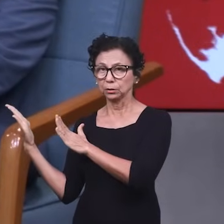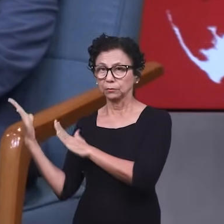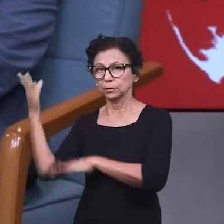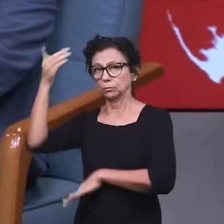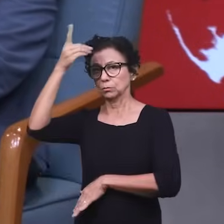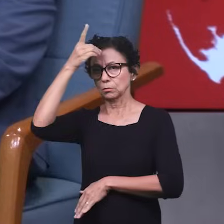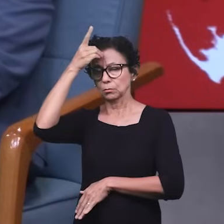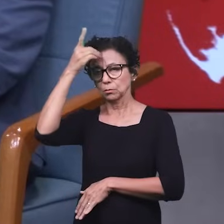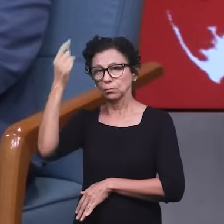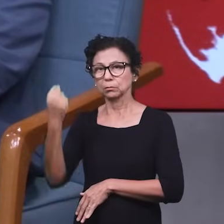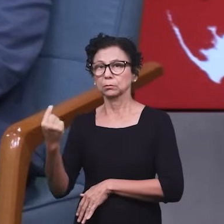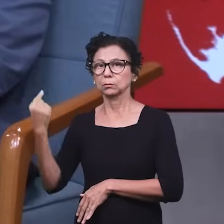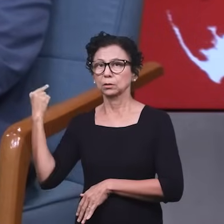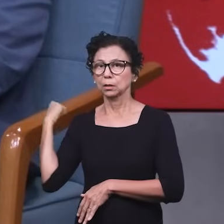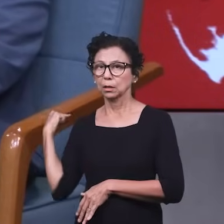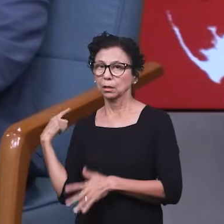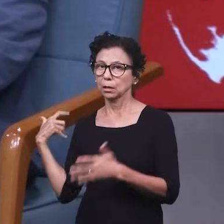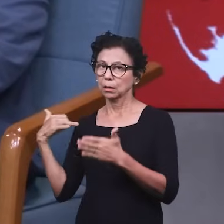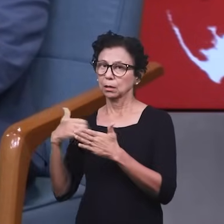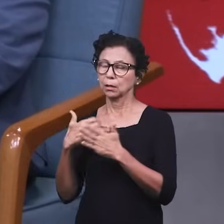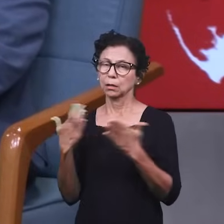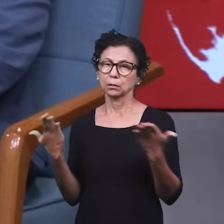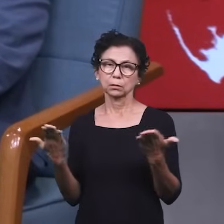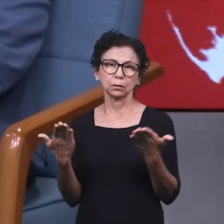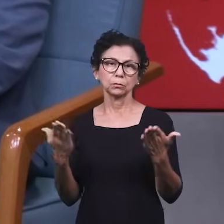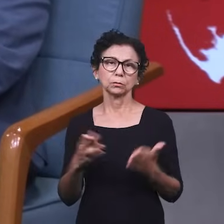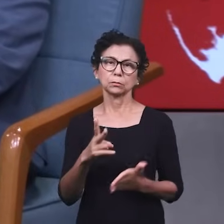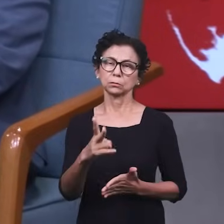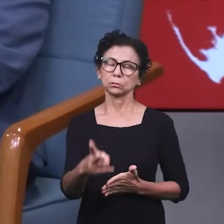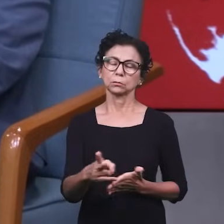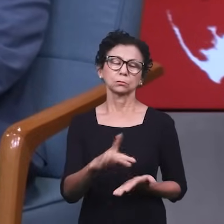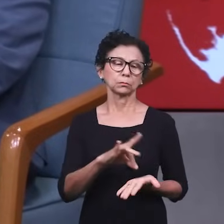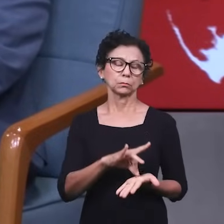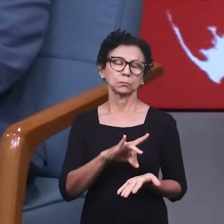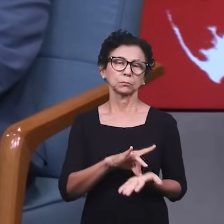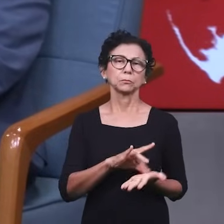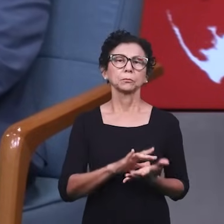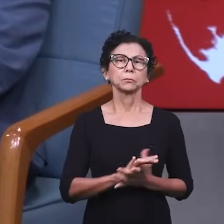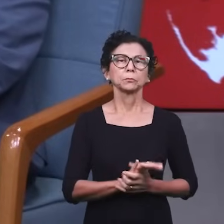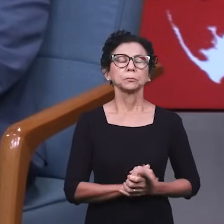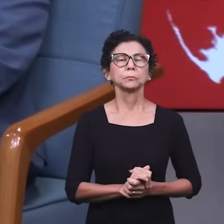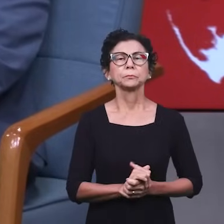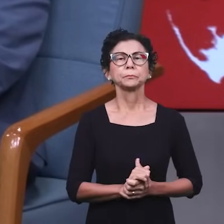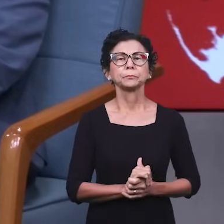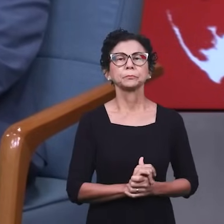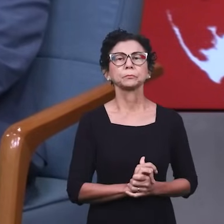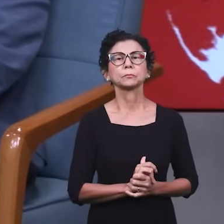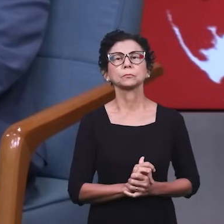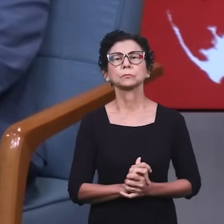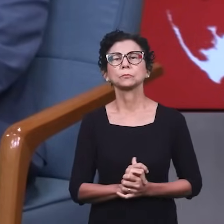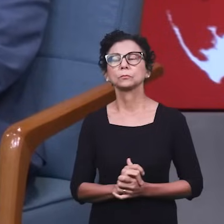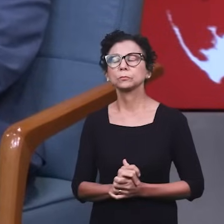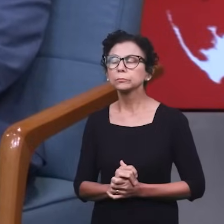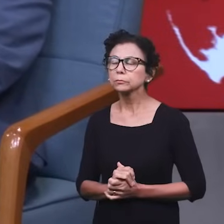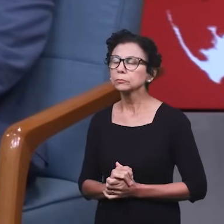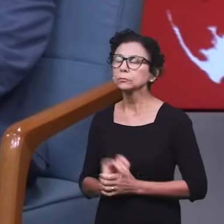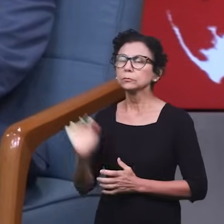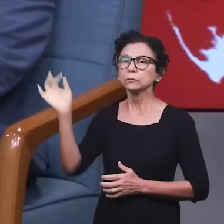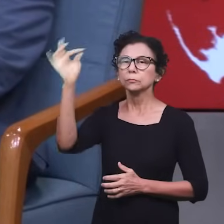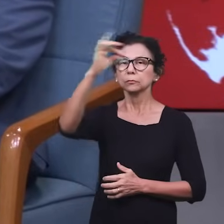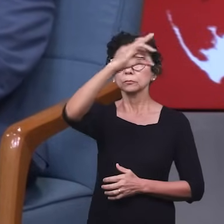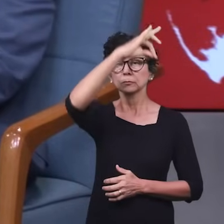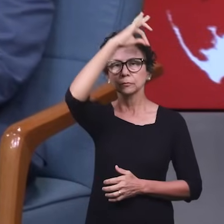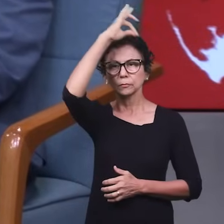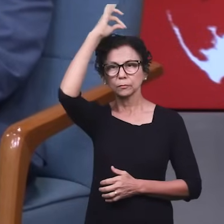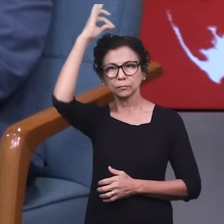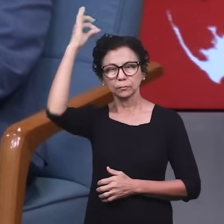que existiram na igreja primitiva existem hoje. A manifestação